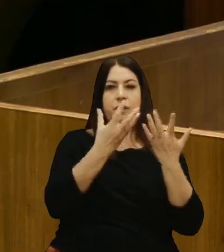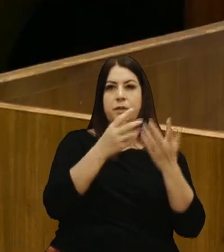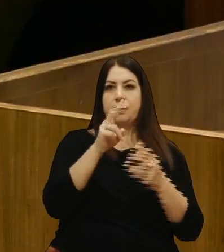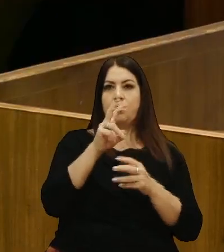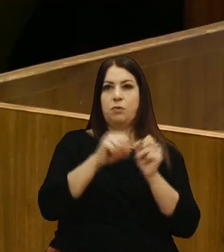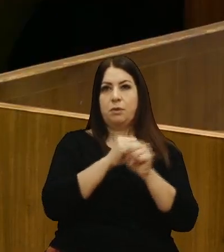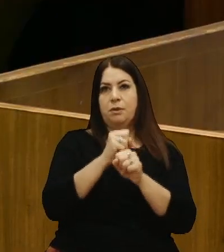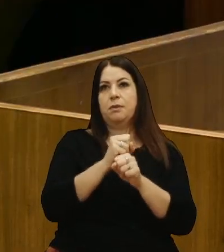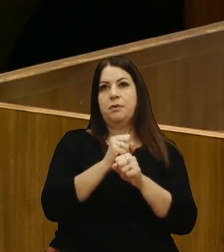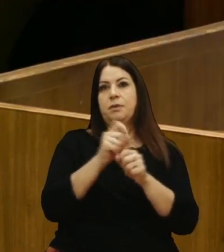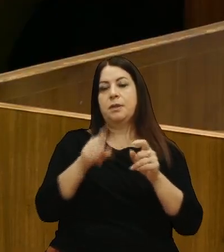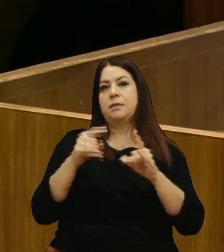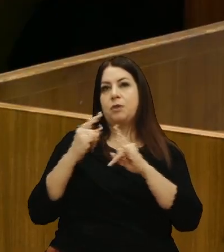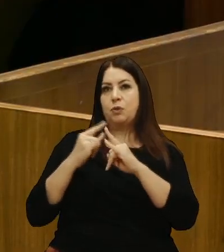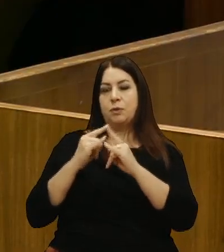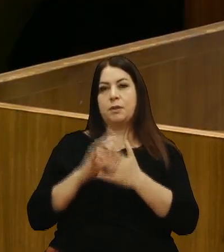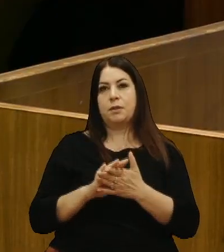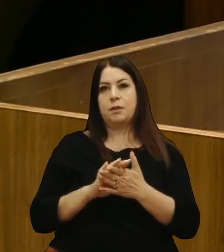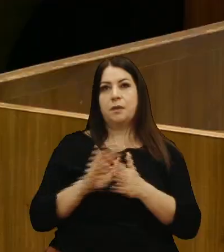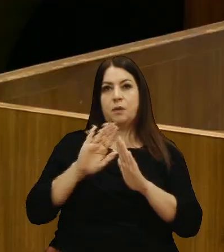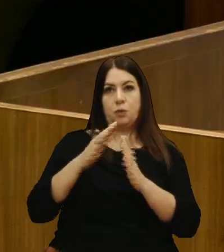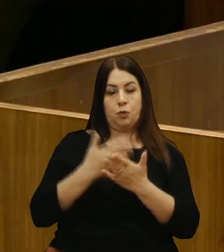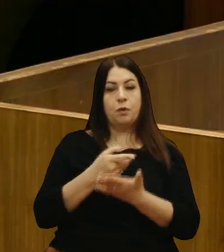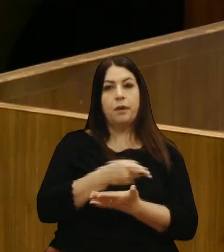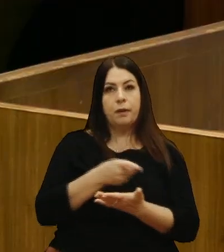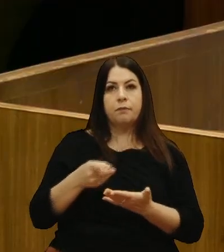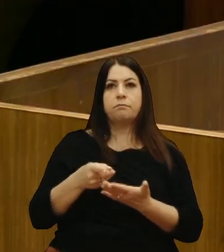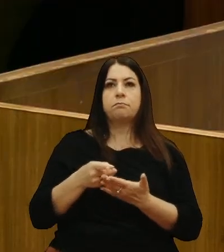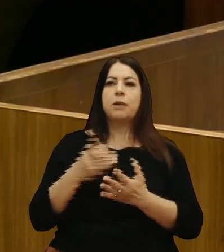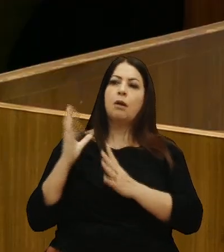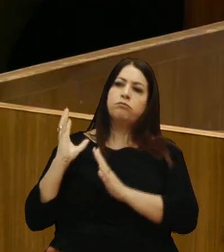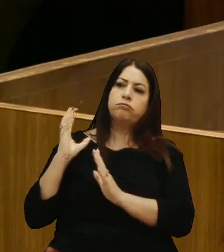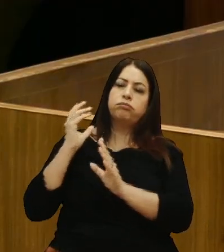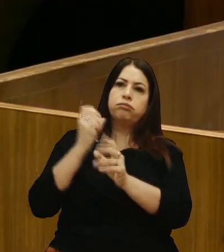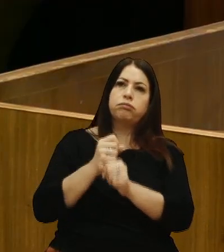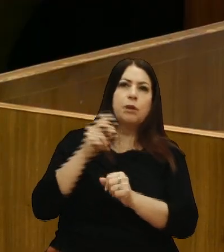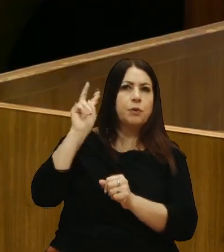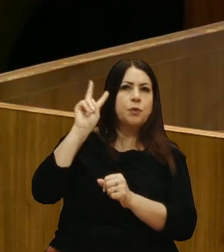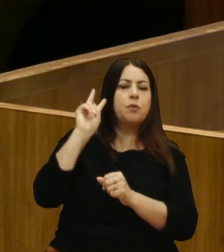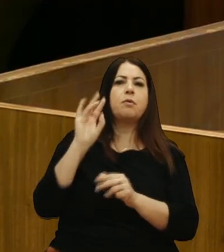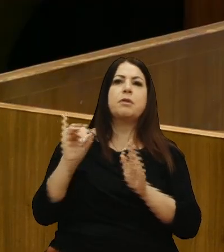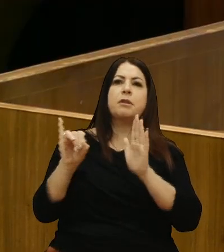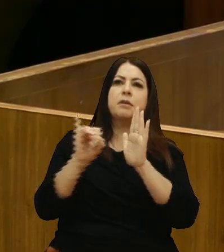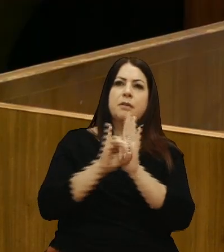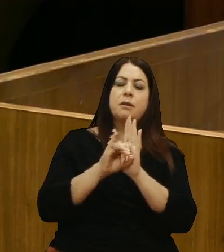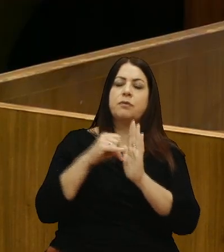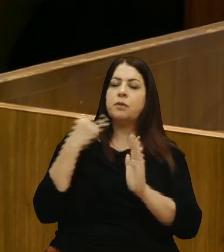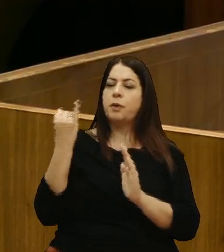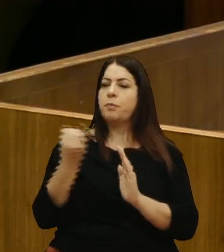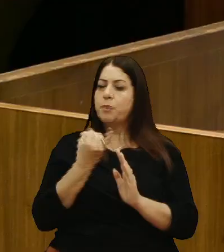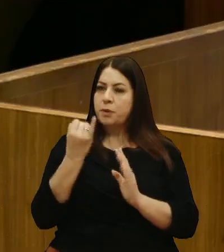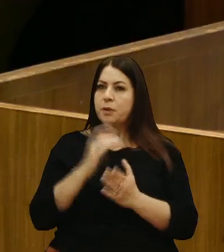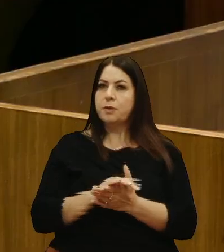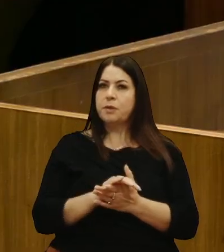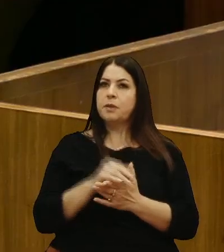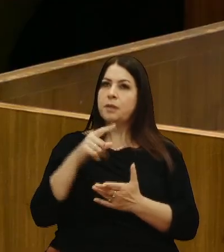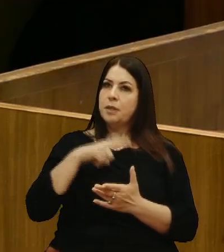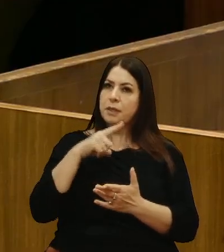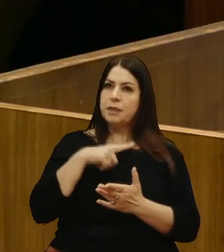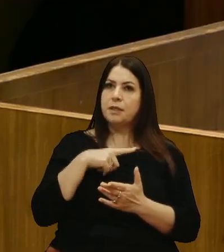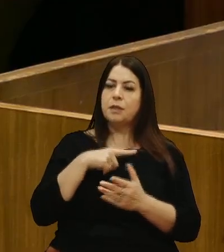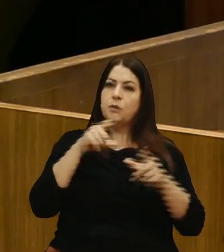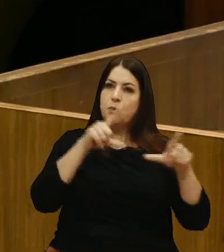50 anos dessa instituição escolar. É o resgate da história, da identidade e da importância que ela tem como